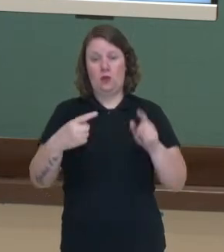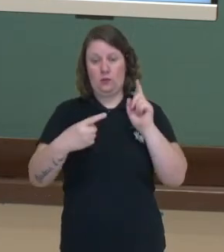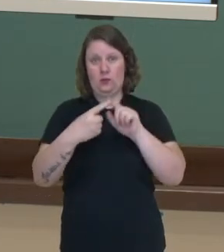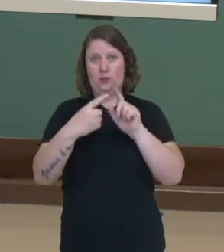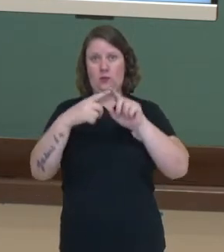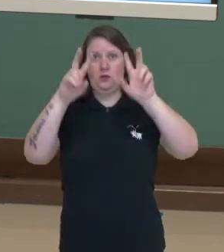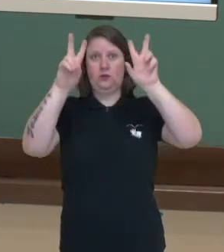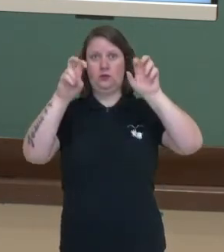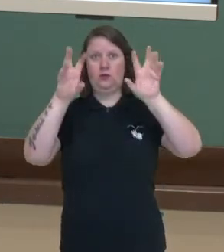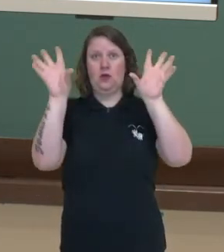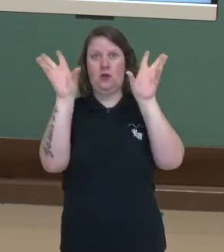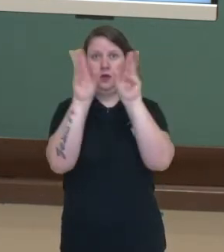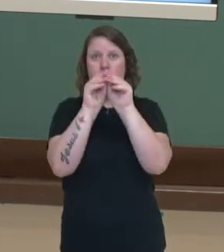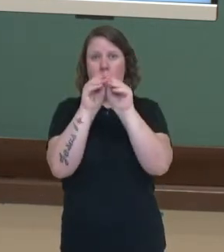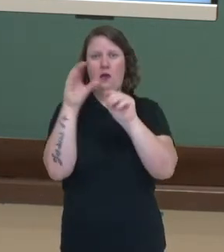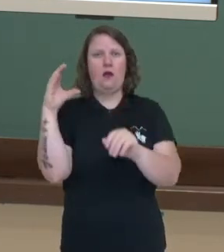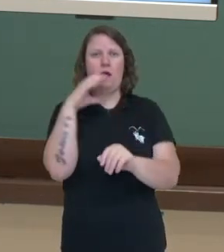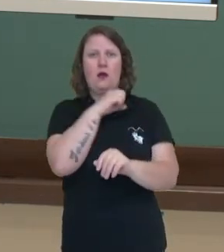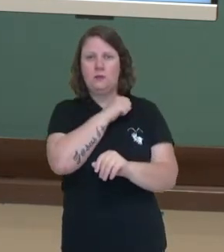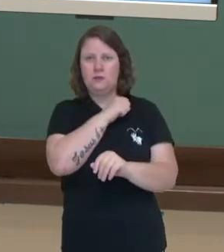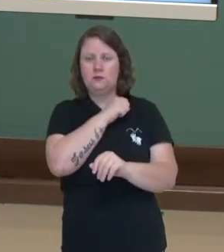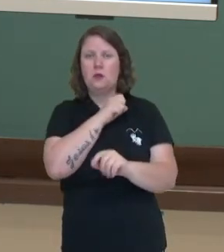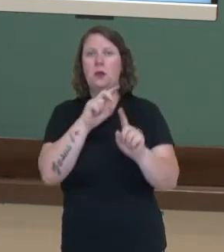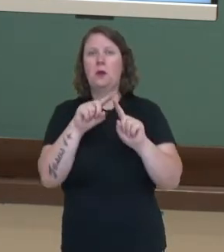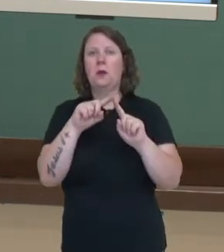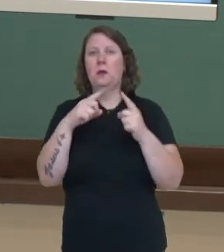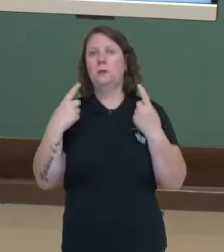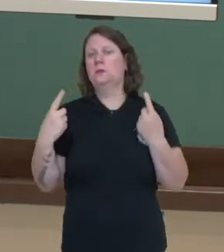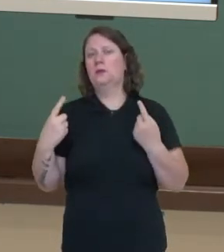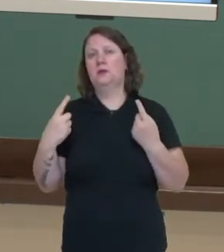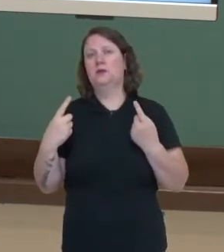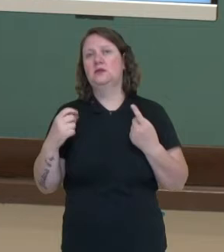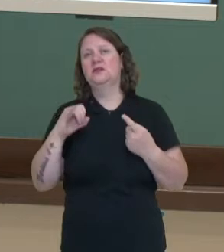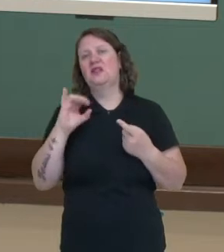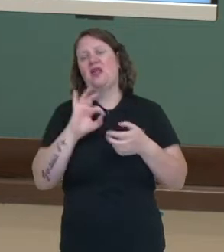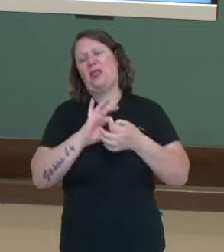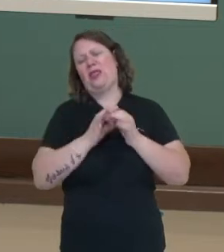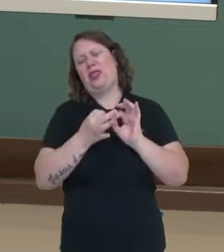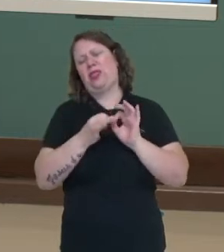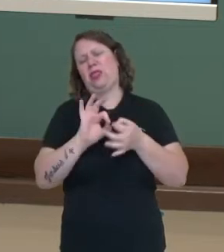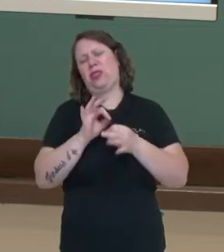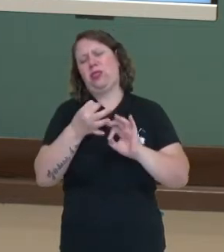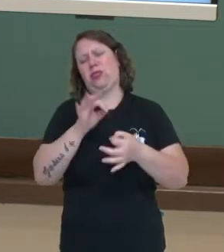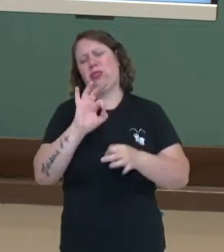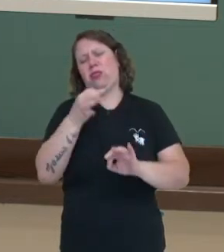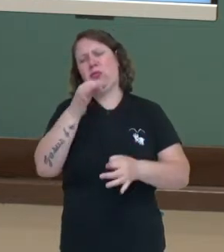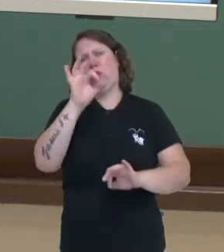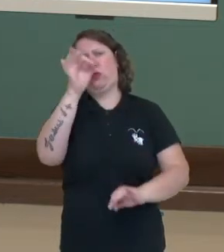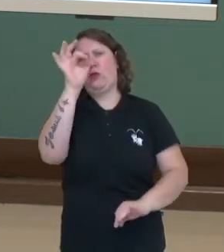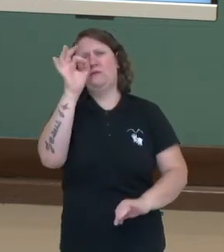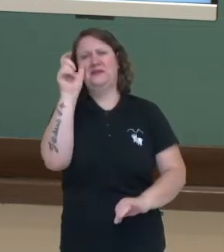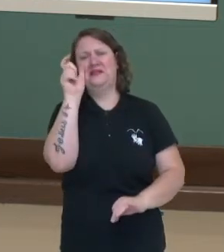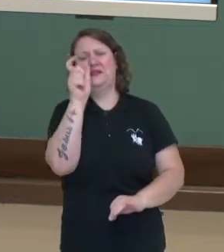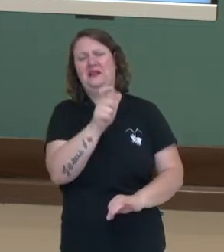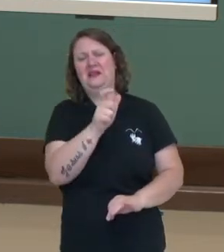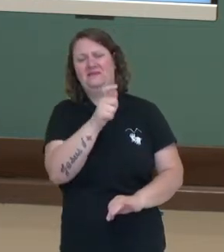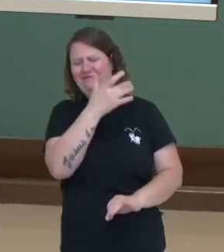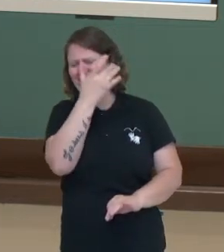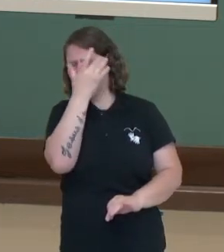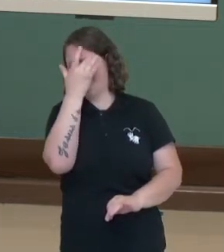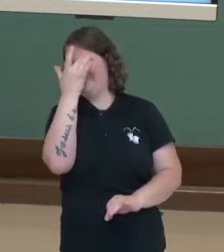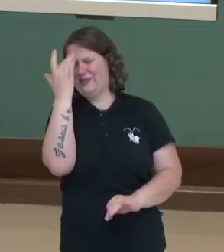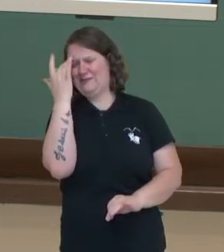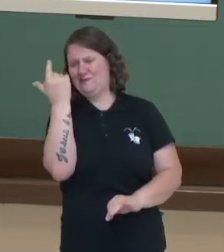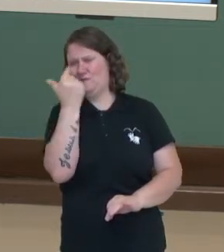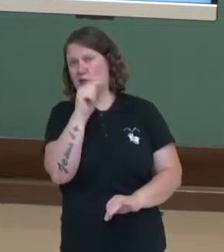breve. Uma manchete longa, ninguém vai se interessar em ler, vai passar rapidamente na folha do jornal ou